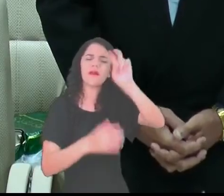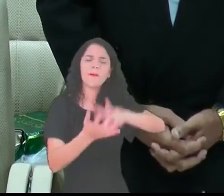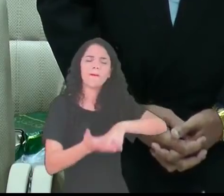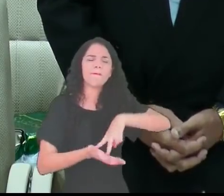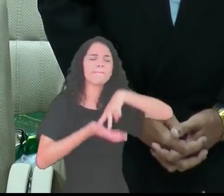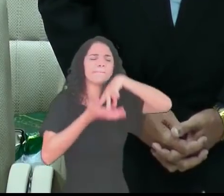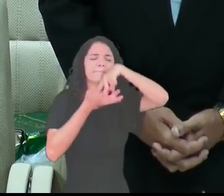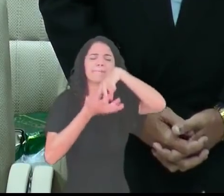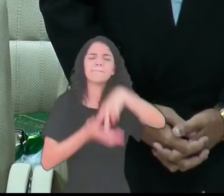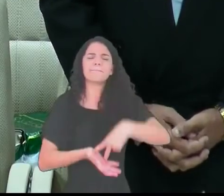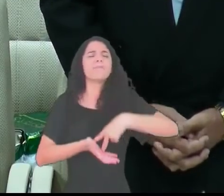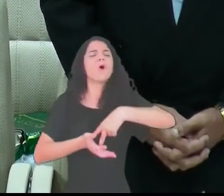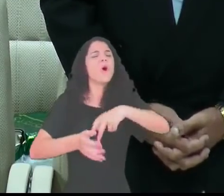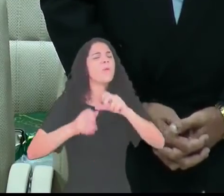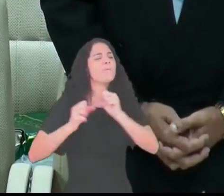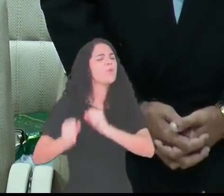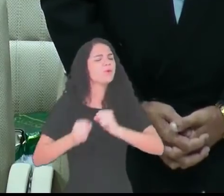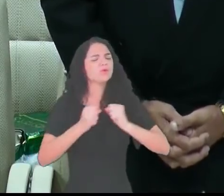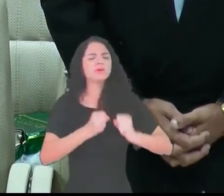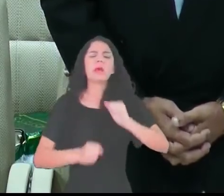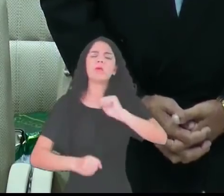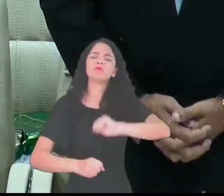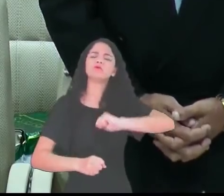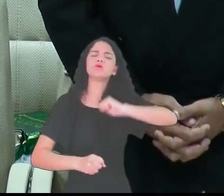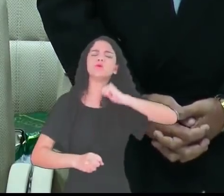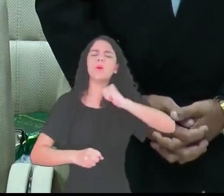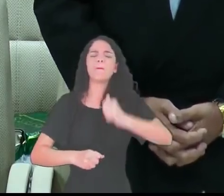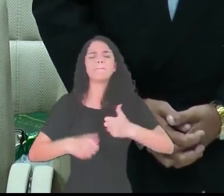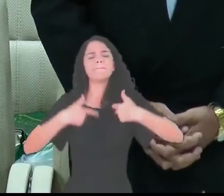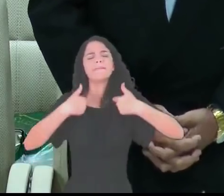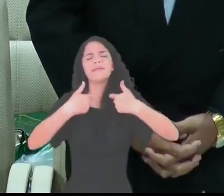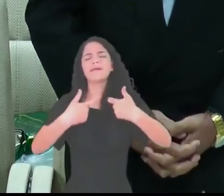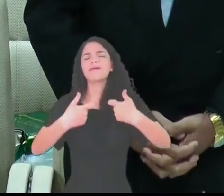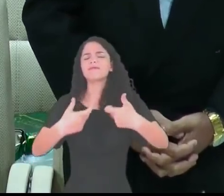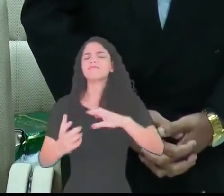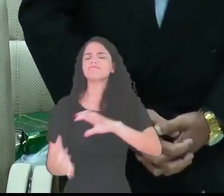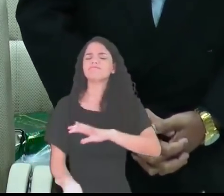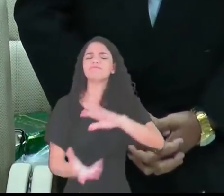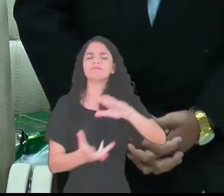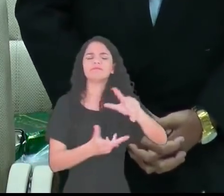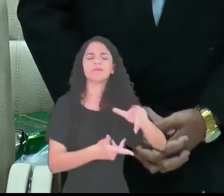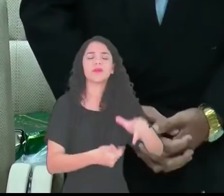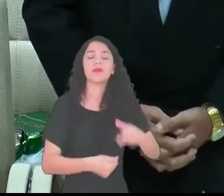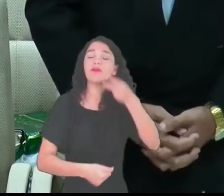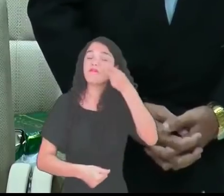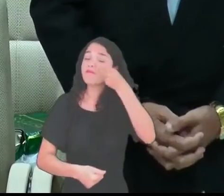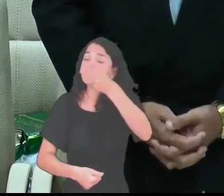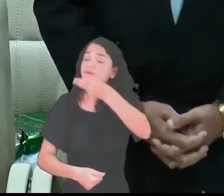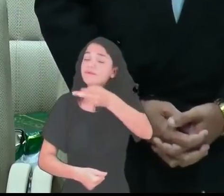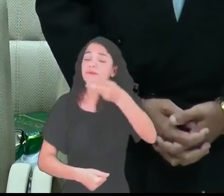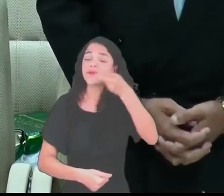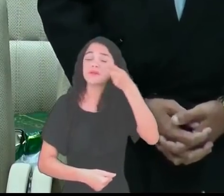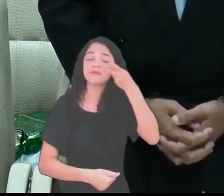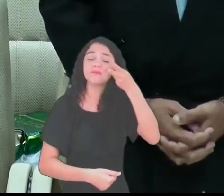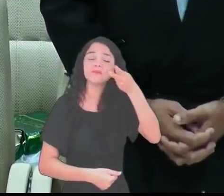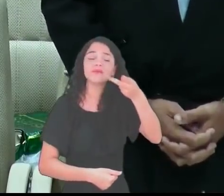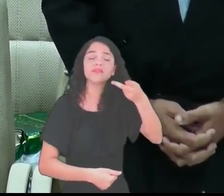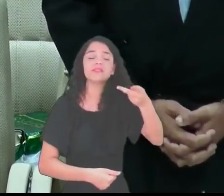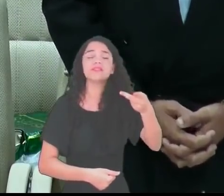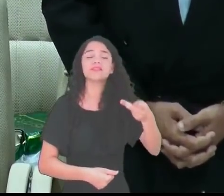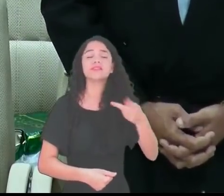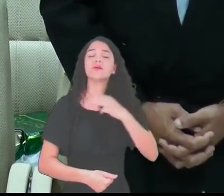poder e autoridade mais e mais para pelejar nesta terra. Visita onde quer que esteja, visita